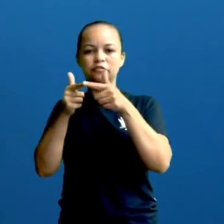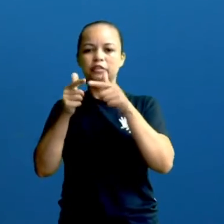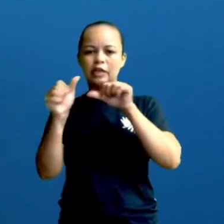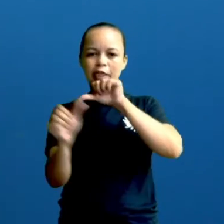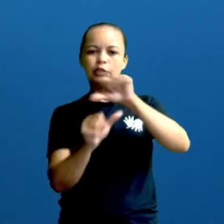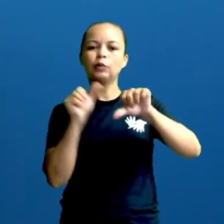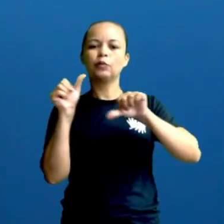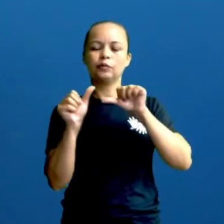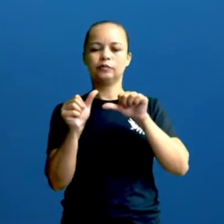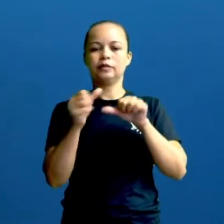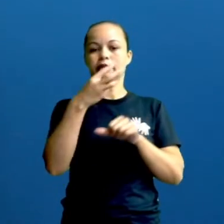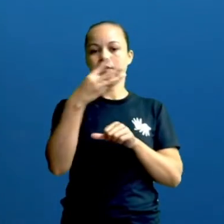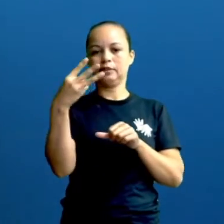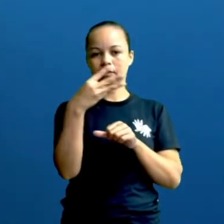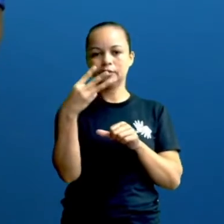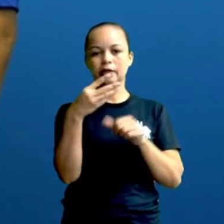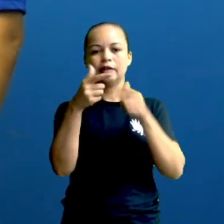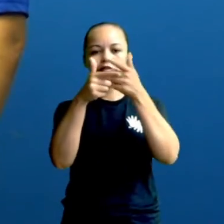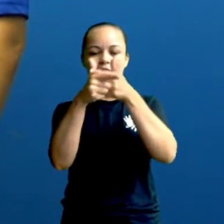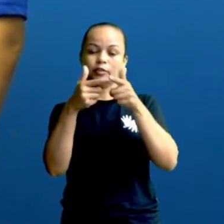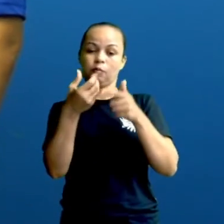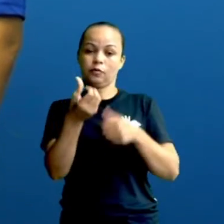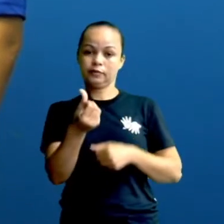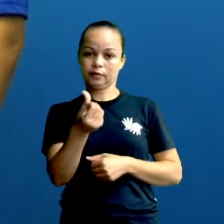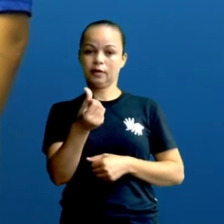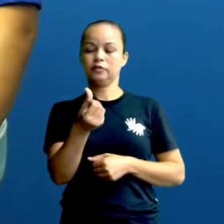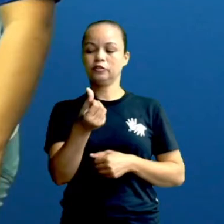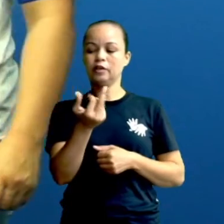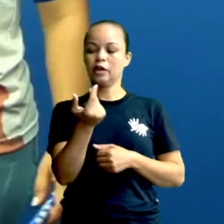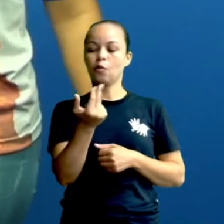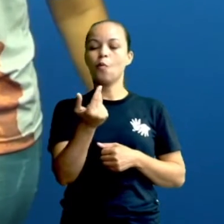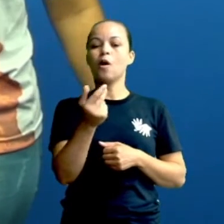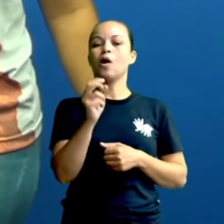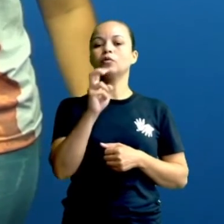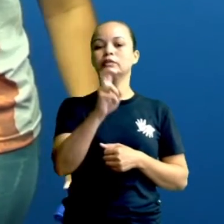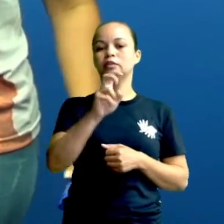fez trocar, ó. 33 dividido por 6 é